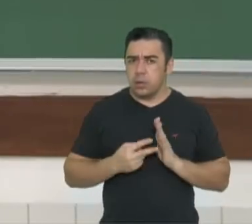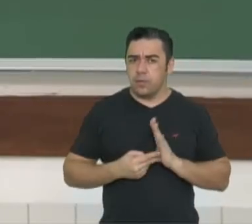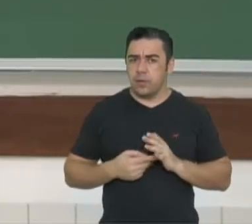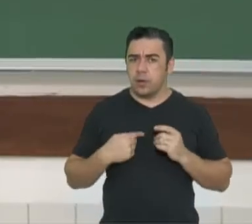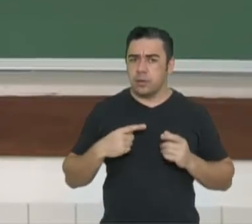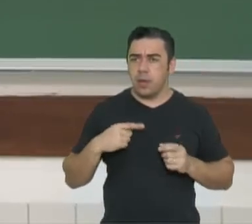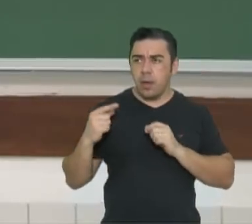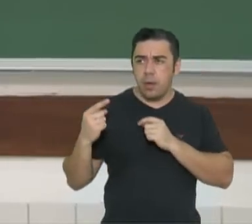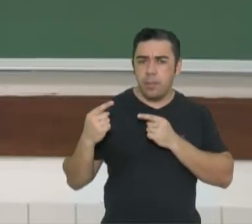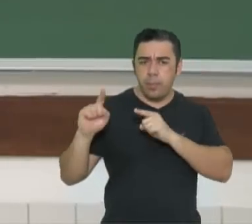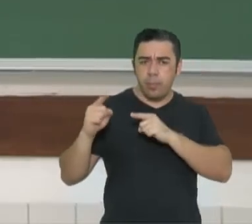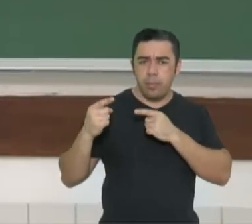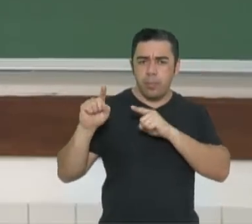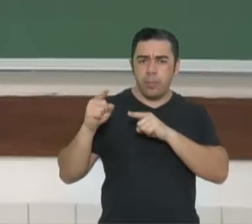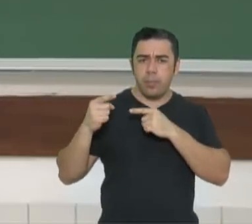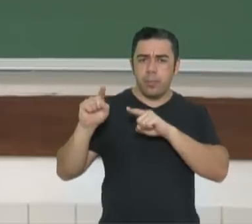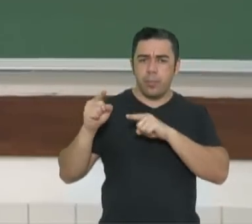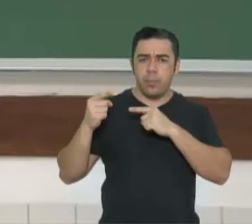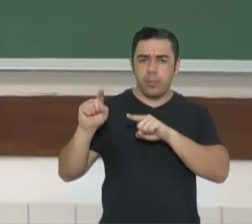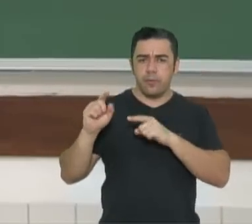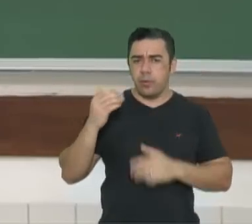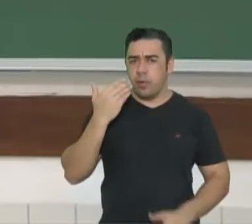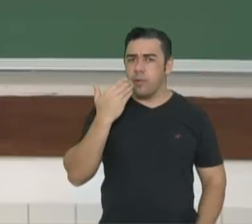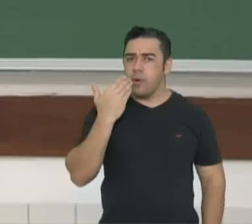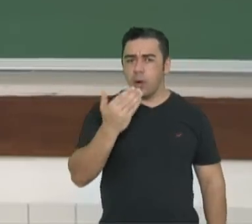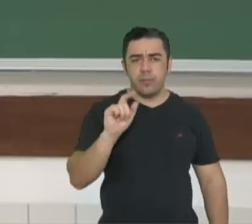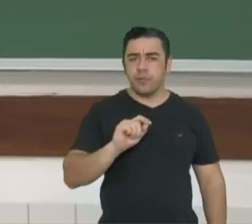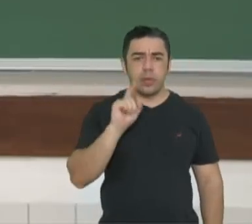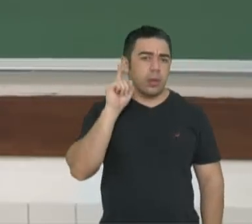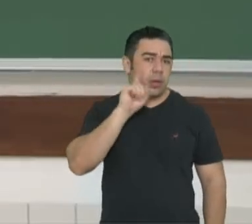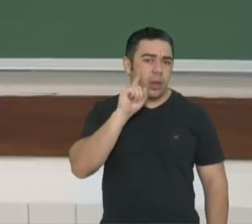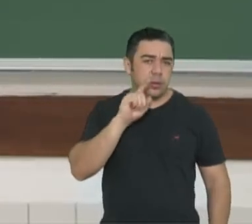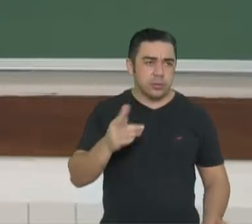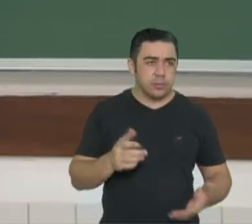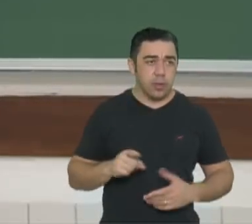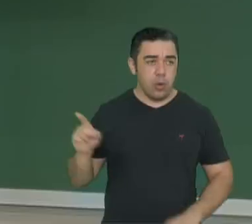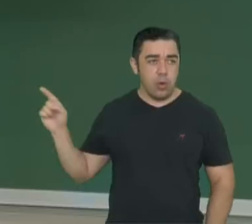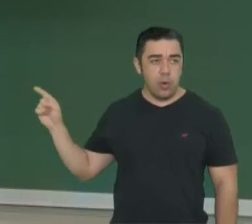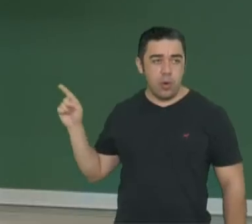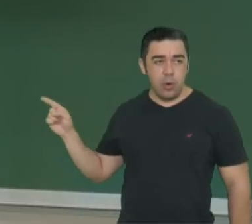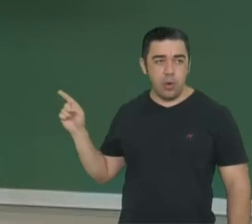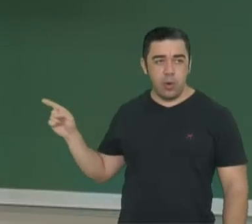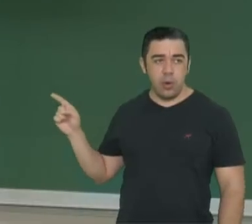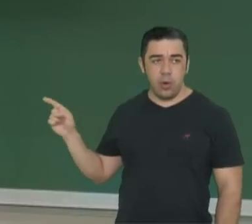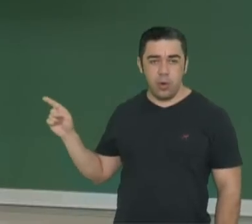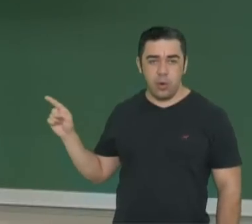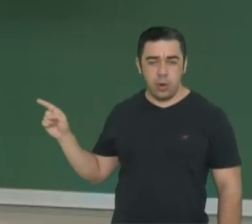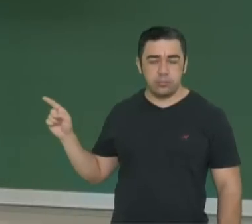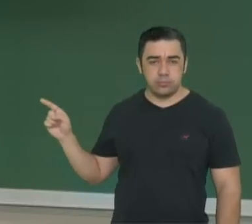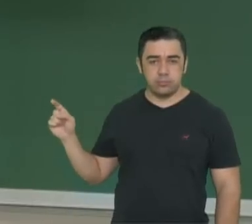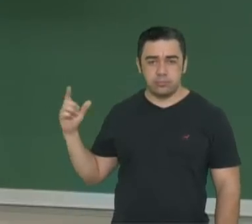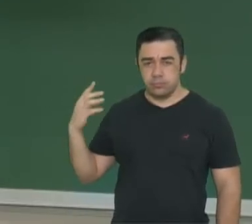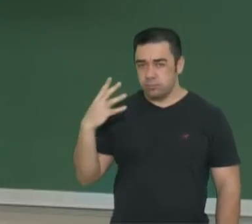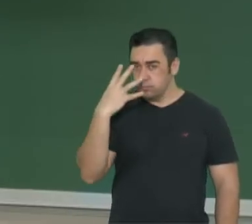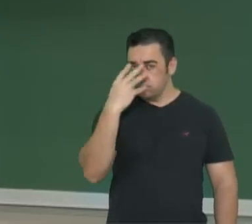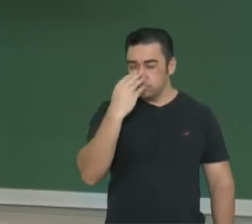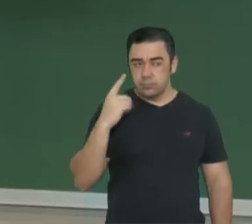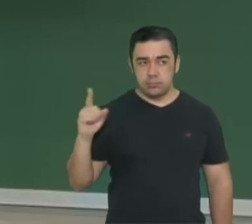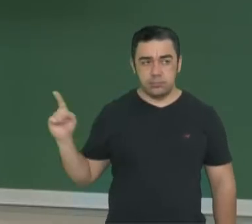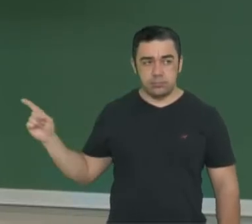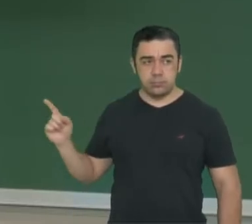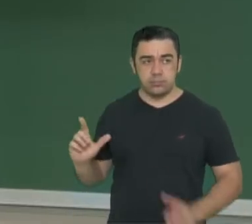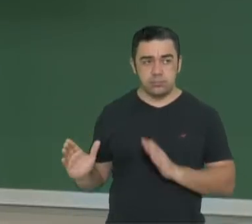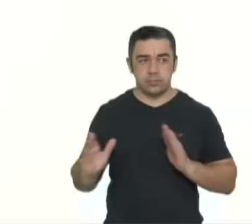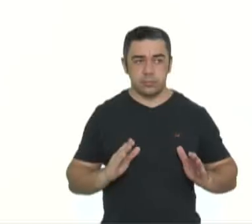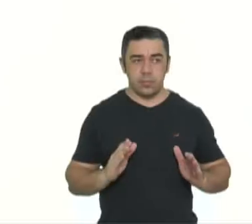provocação clara, óbvia, explícita aos Estados Unidos. Aqui tem a imagem. Então, do lado esquerdo, Che Guevara, do